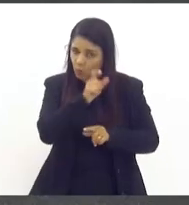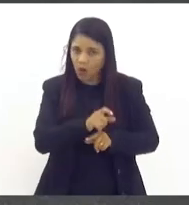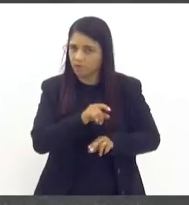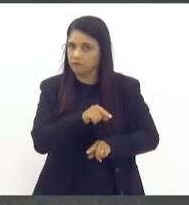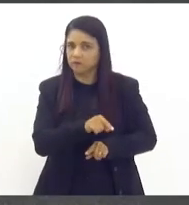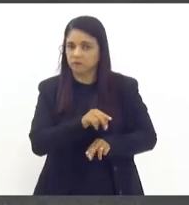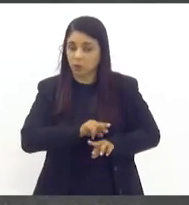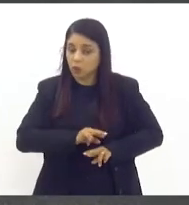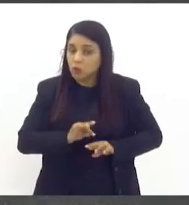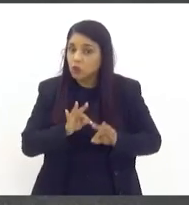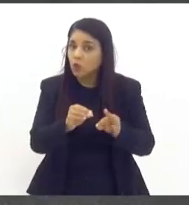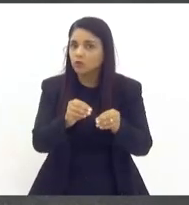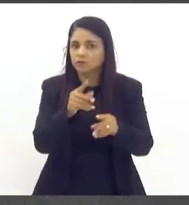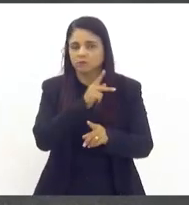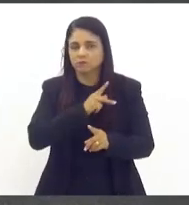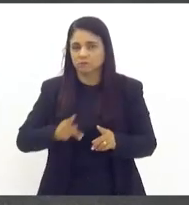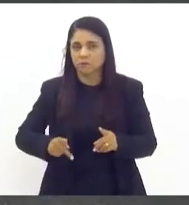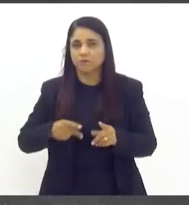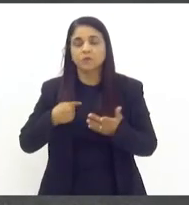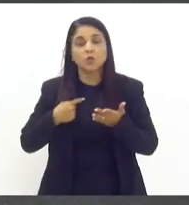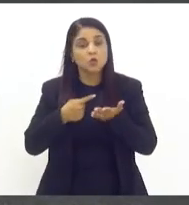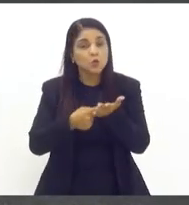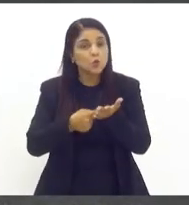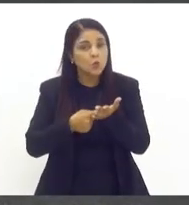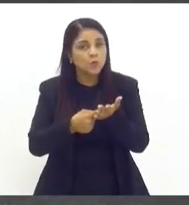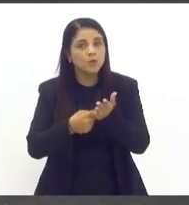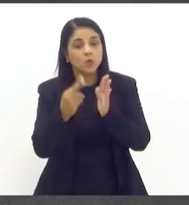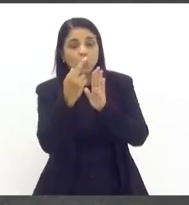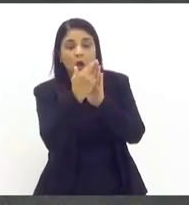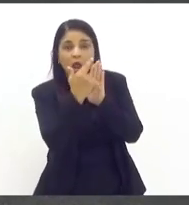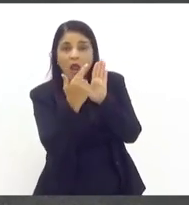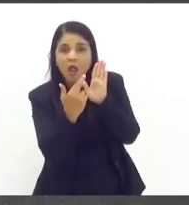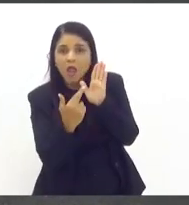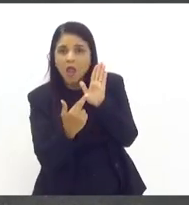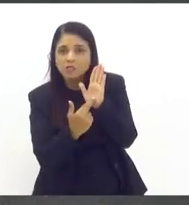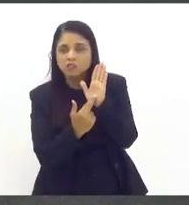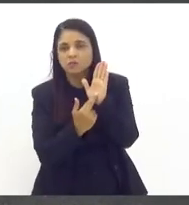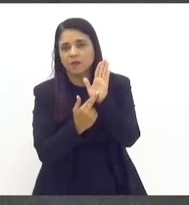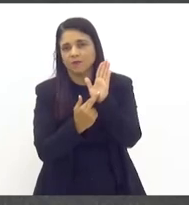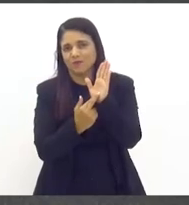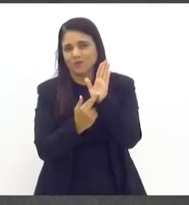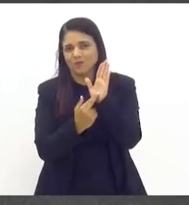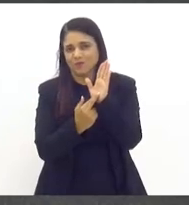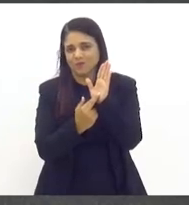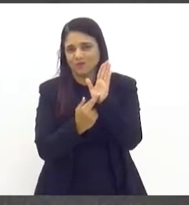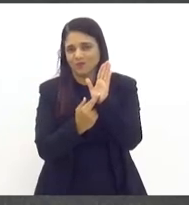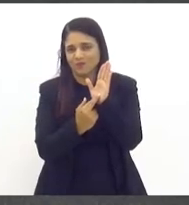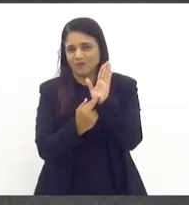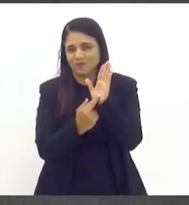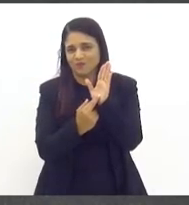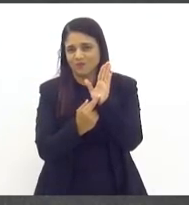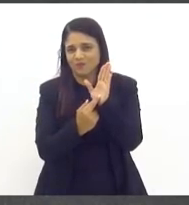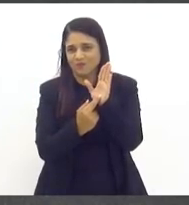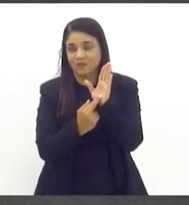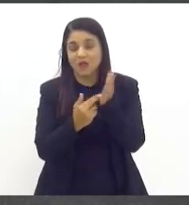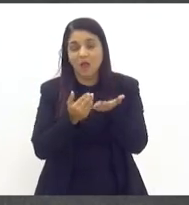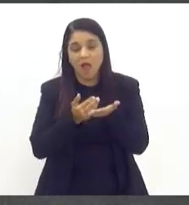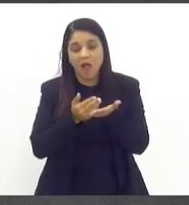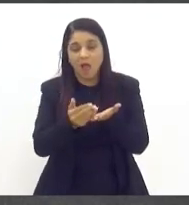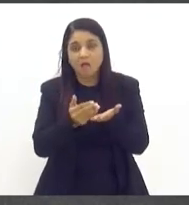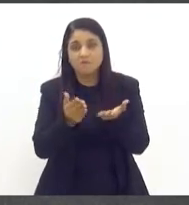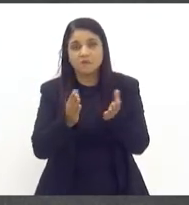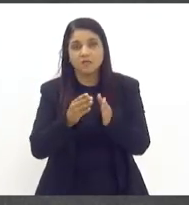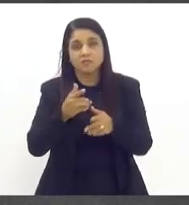fazer cumprir o Regimento Interno o expediente Inicial abre as 14 horas